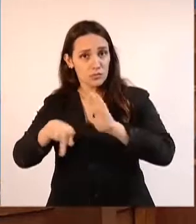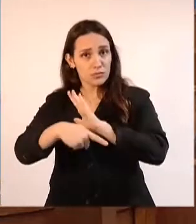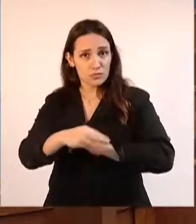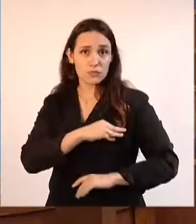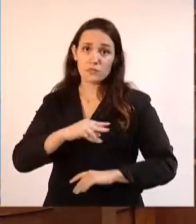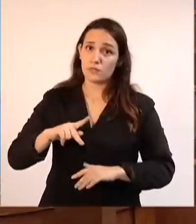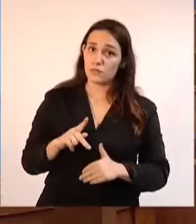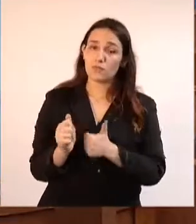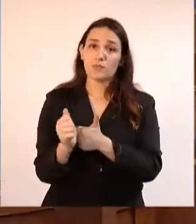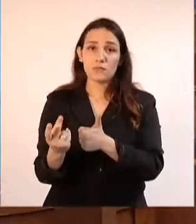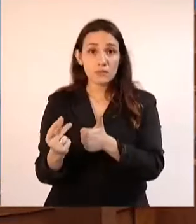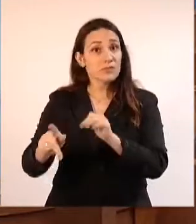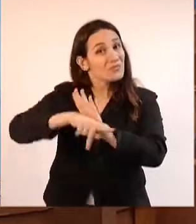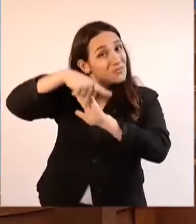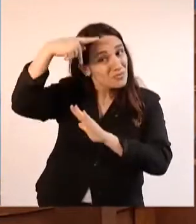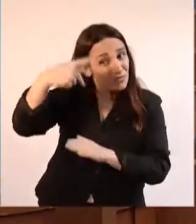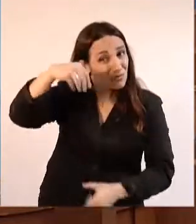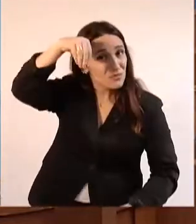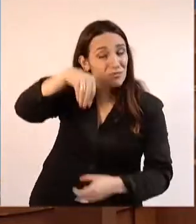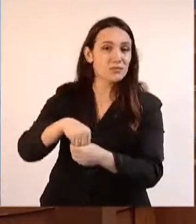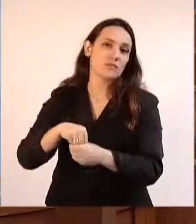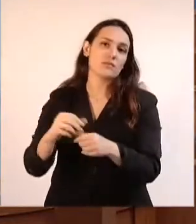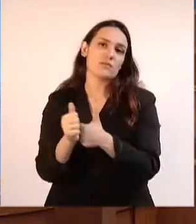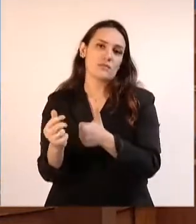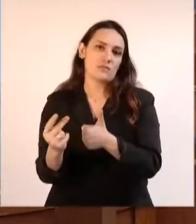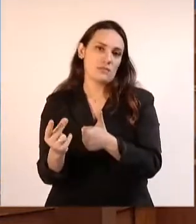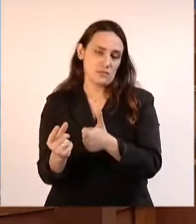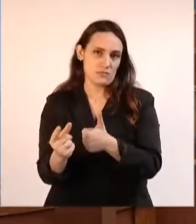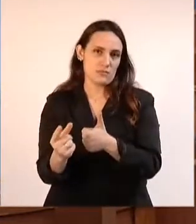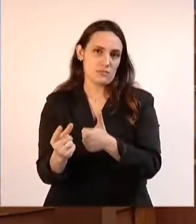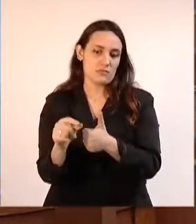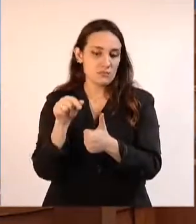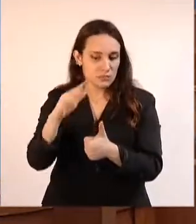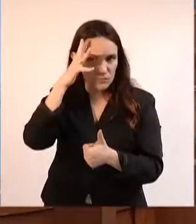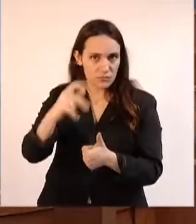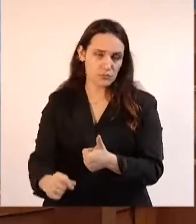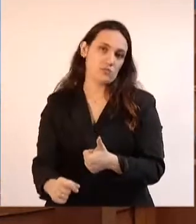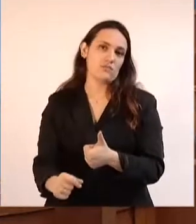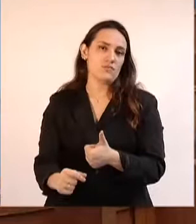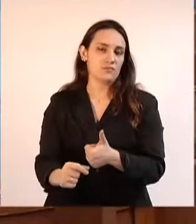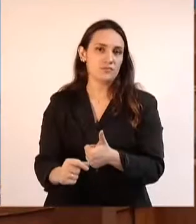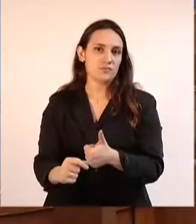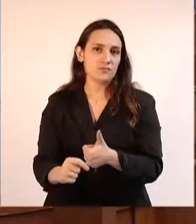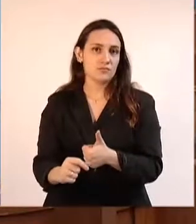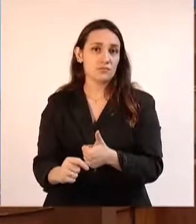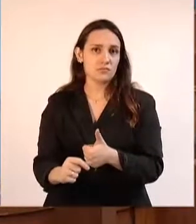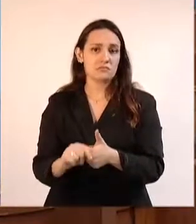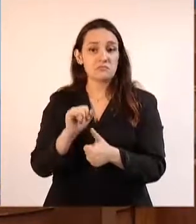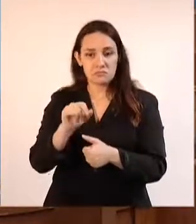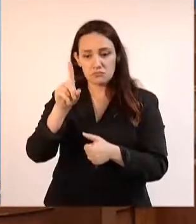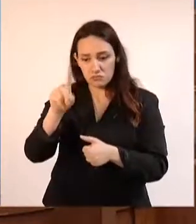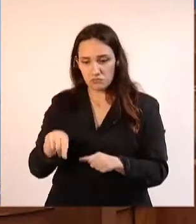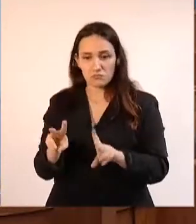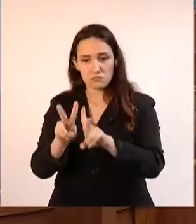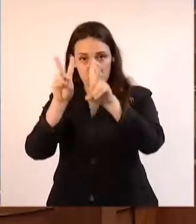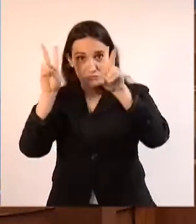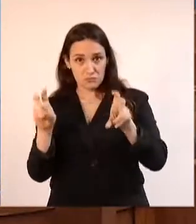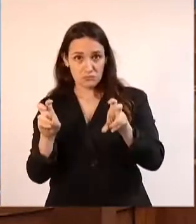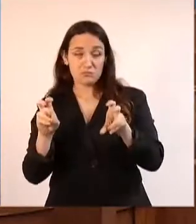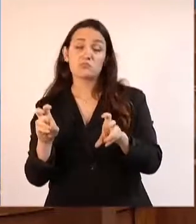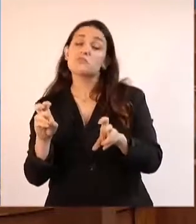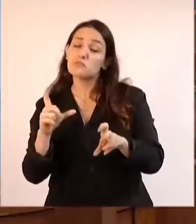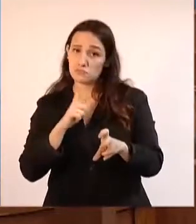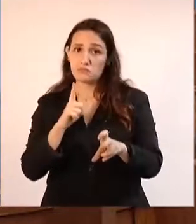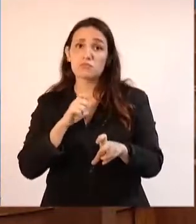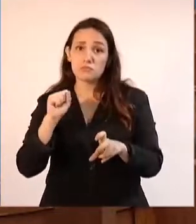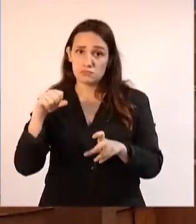de Contas pertence ao próprio Tribunal de Contas e de que o fato de a matéria ser disciplinada por emendas